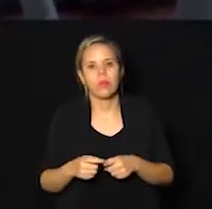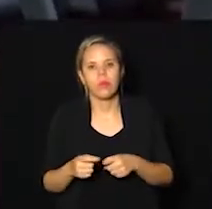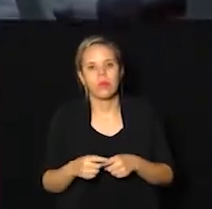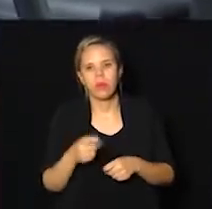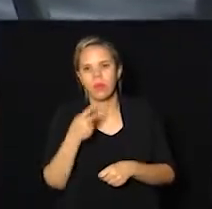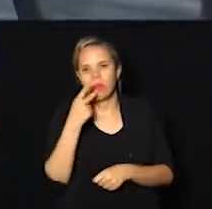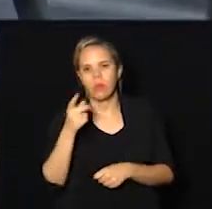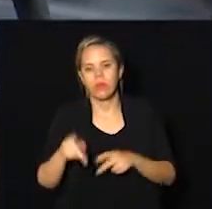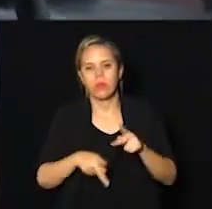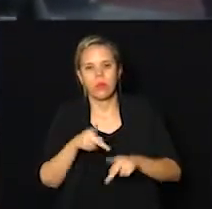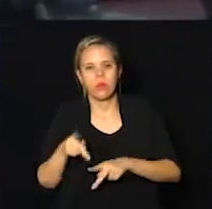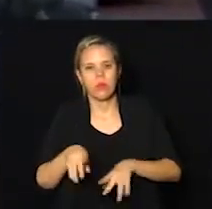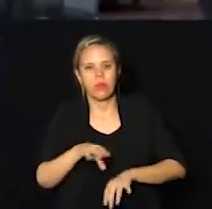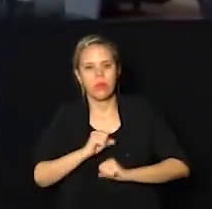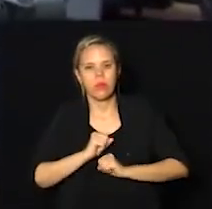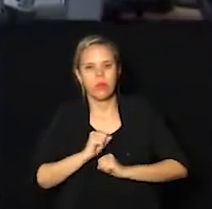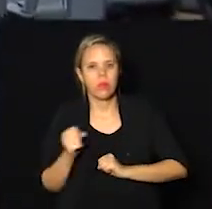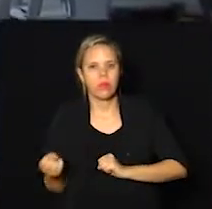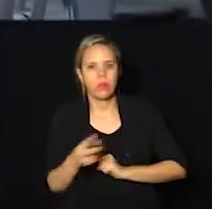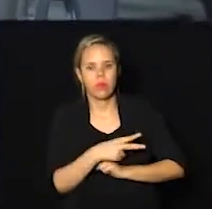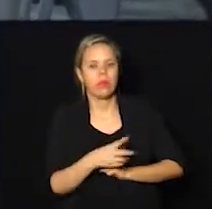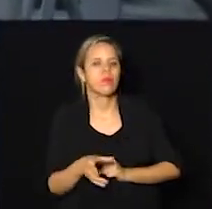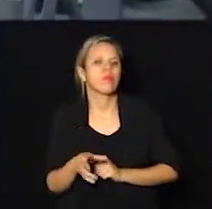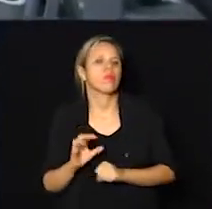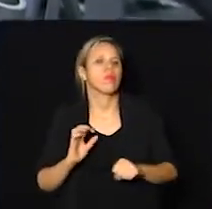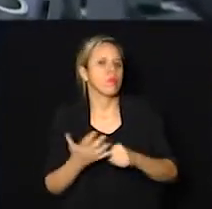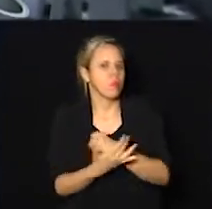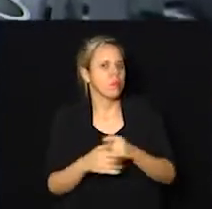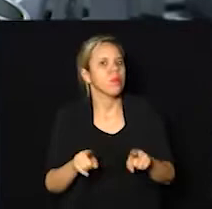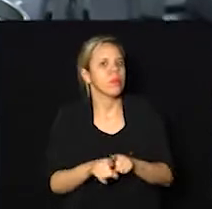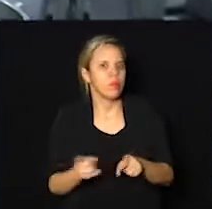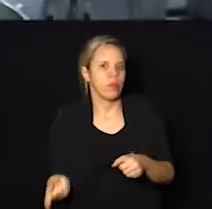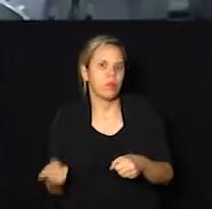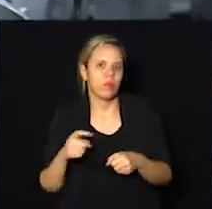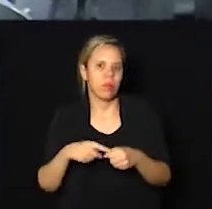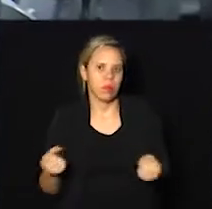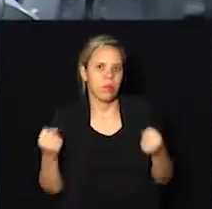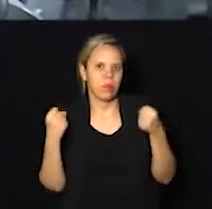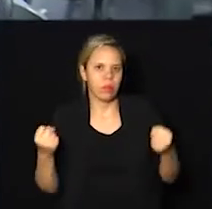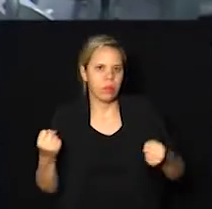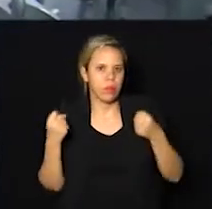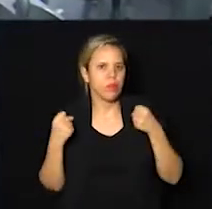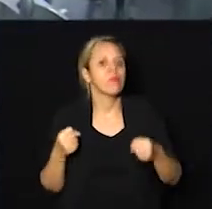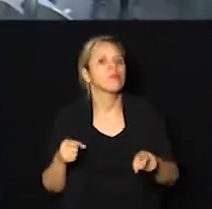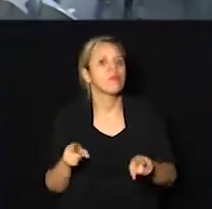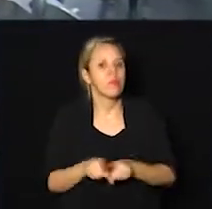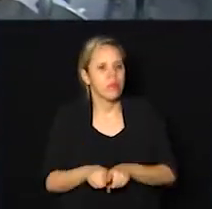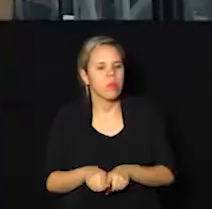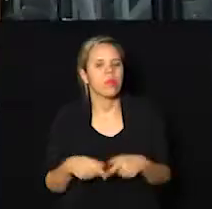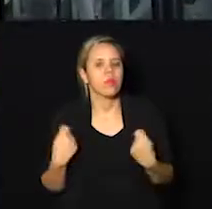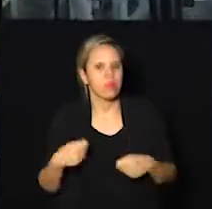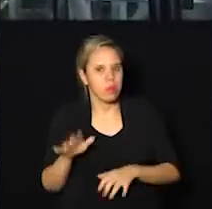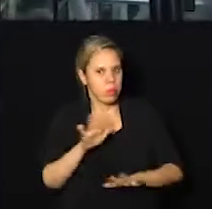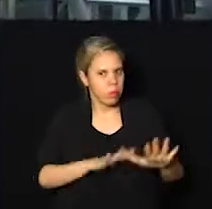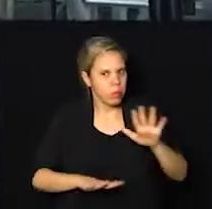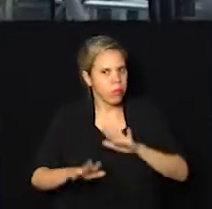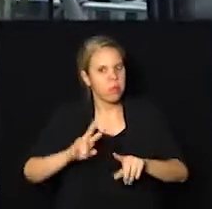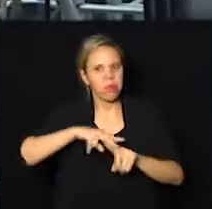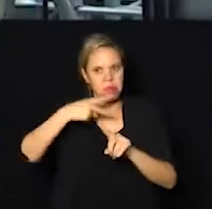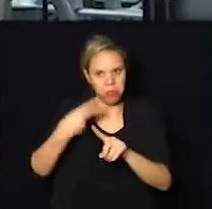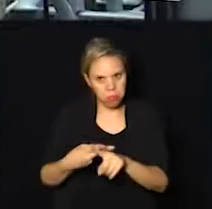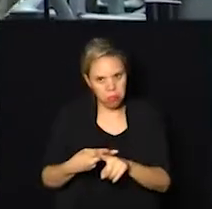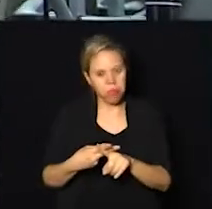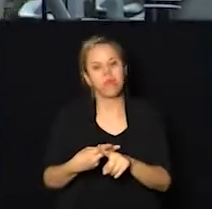O médico diz que a pessoa que foi contaminada pelo novo coronavírus também pode voltar às atividades físicas, mas deve ter